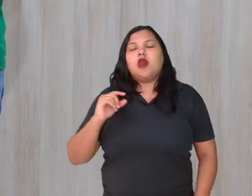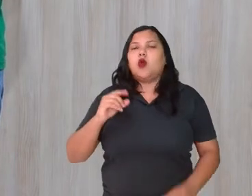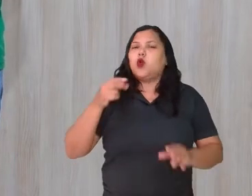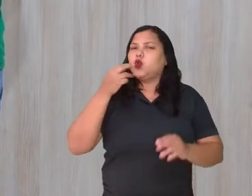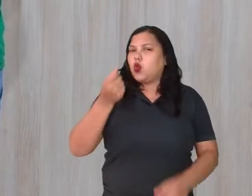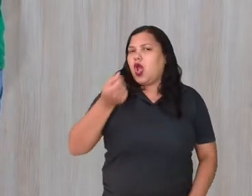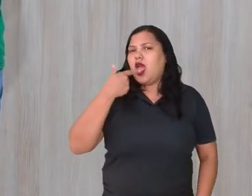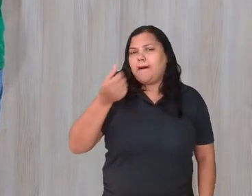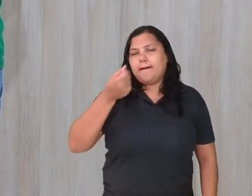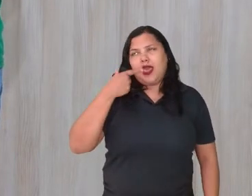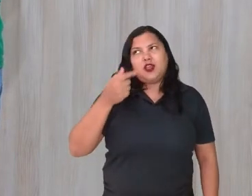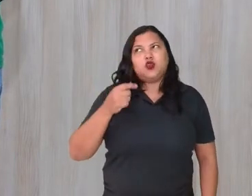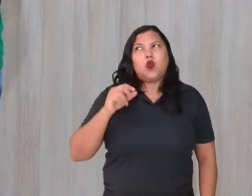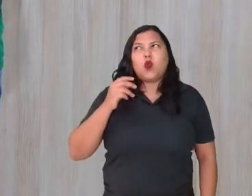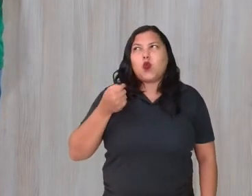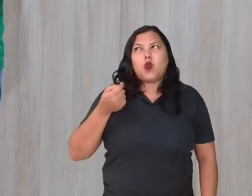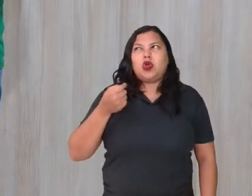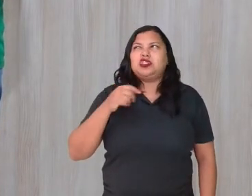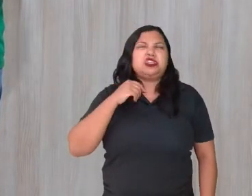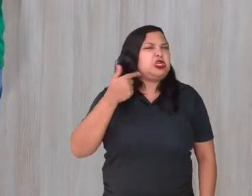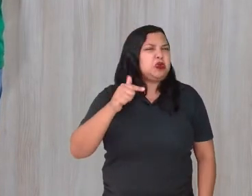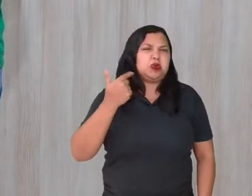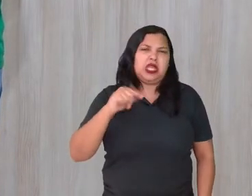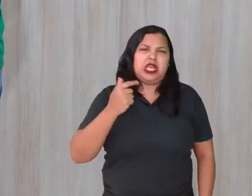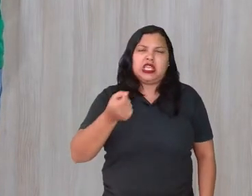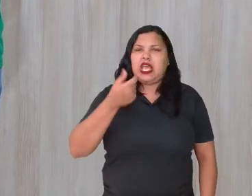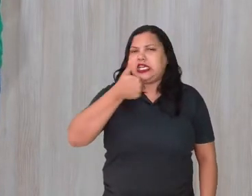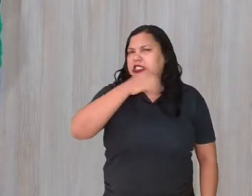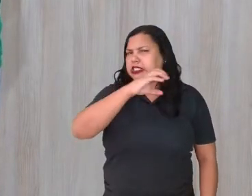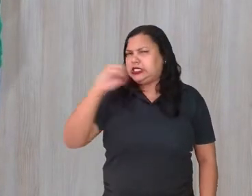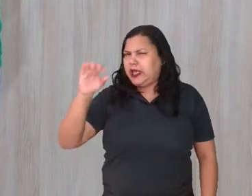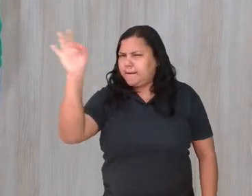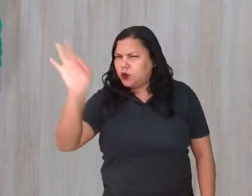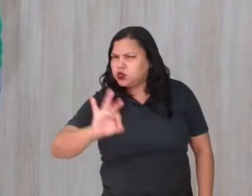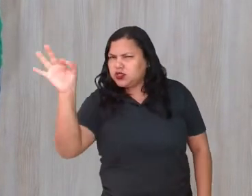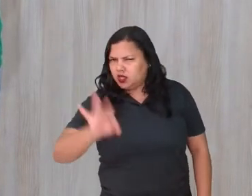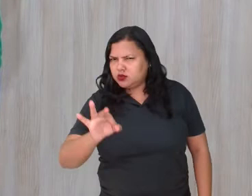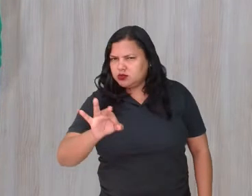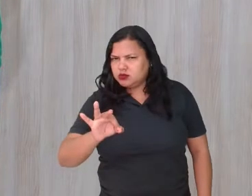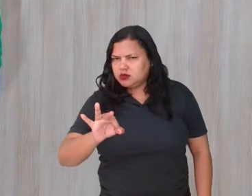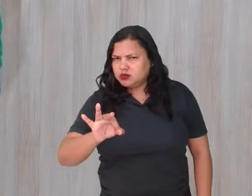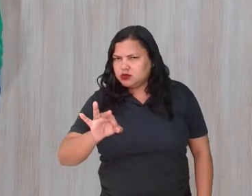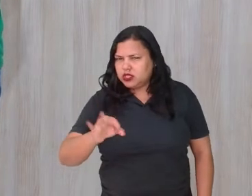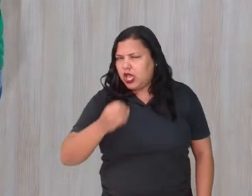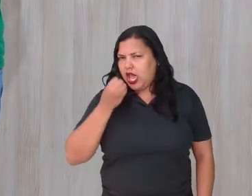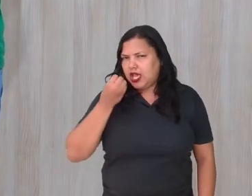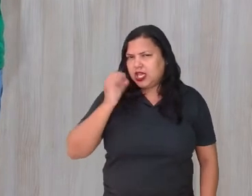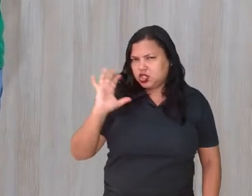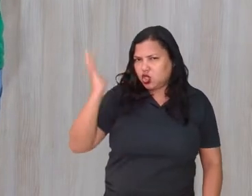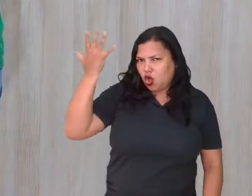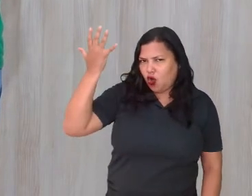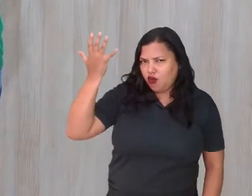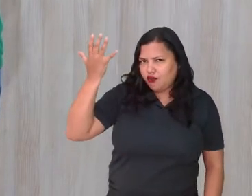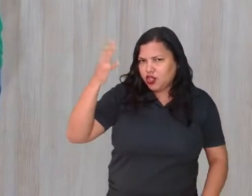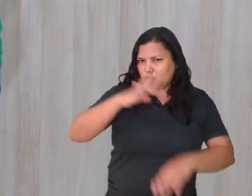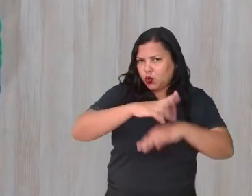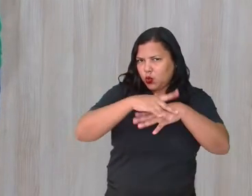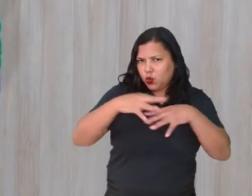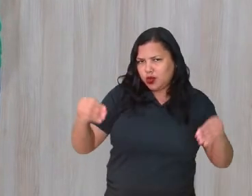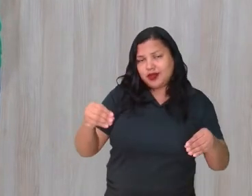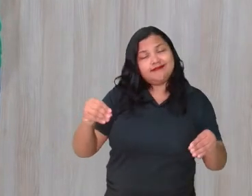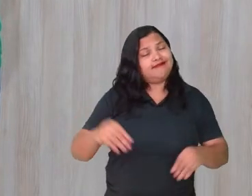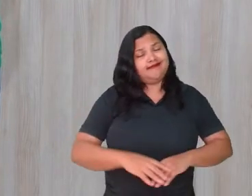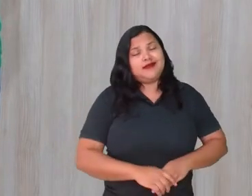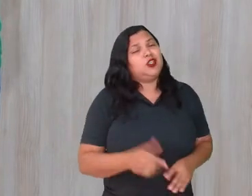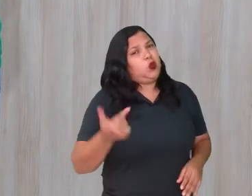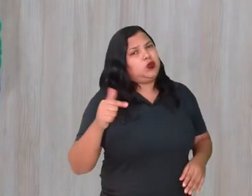é 100% eficiente, que você vai tomar aquele remédio e com toda a certeza do mundo, aquele remédio vai resolver aquele